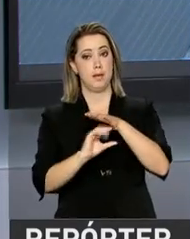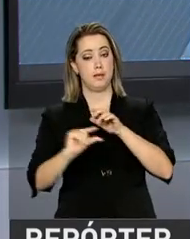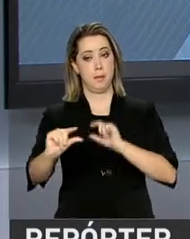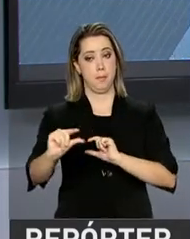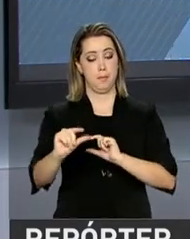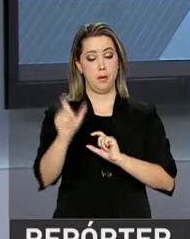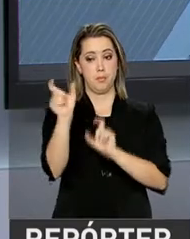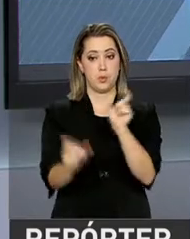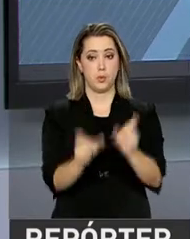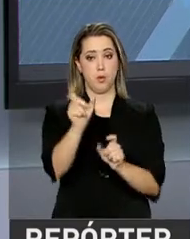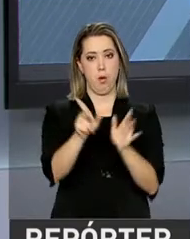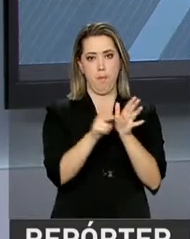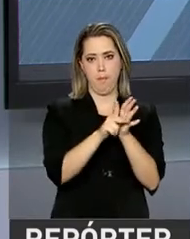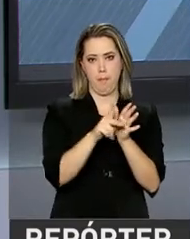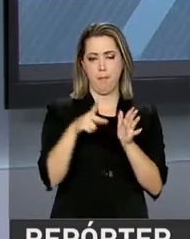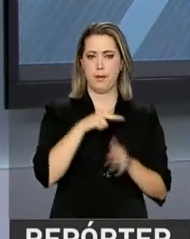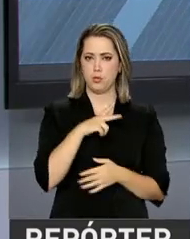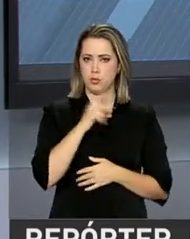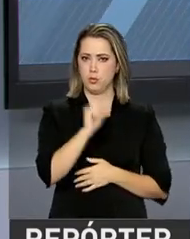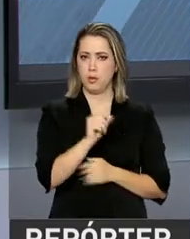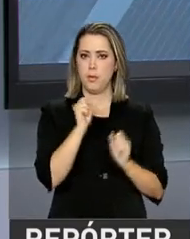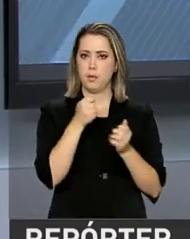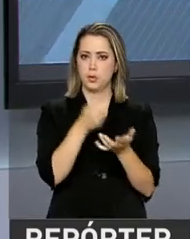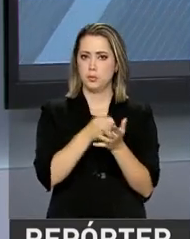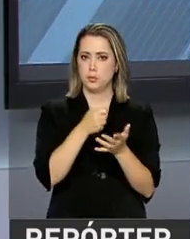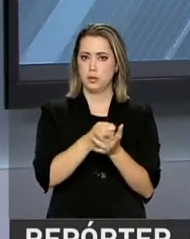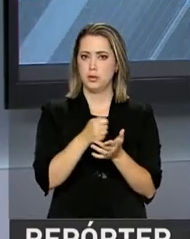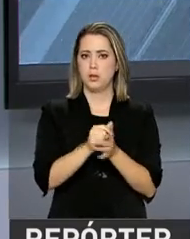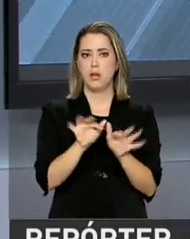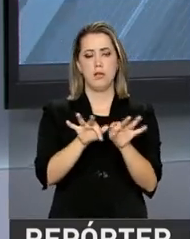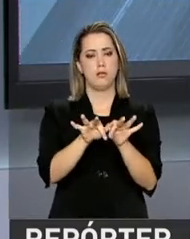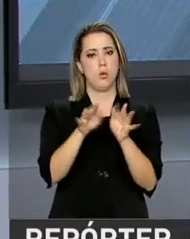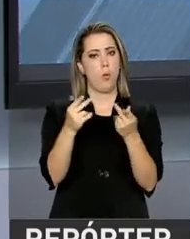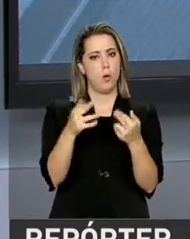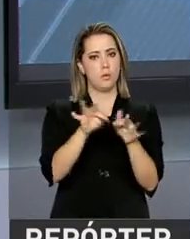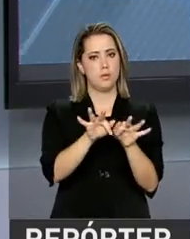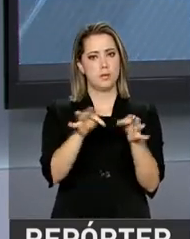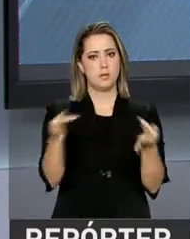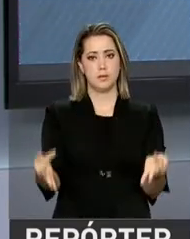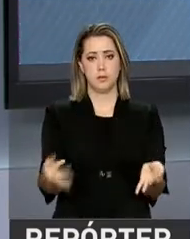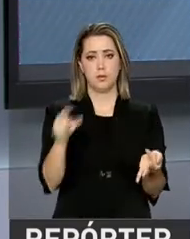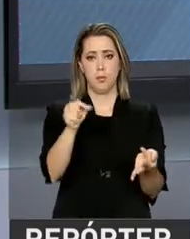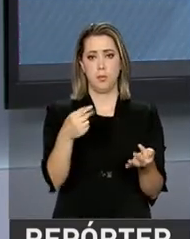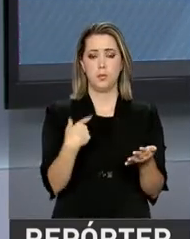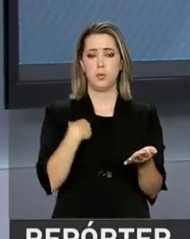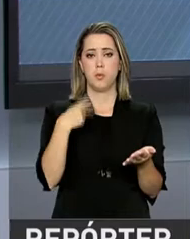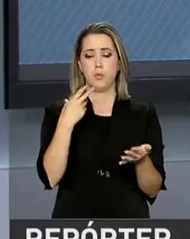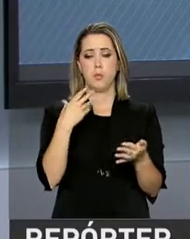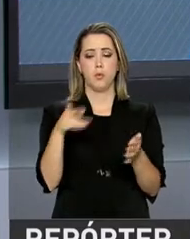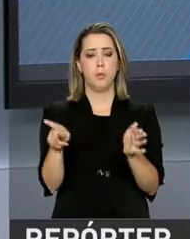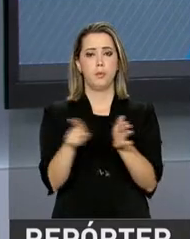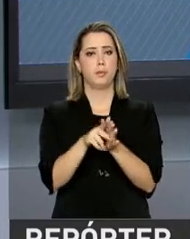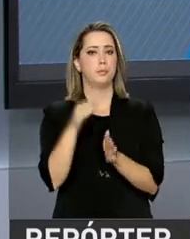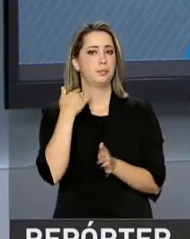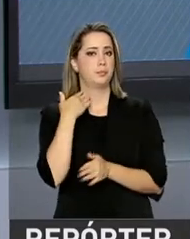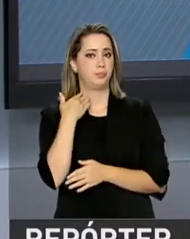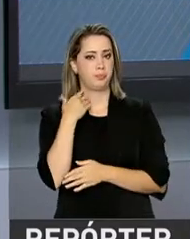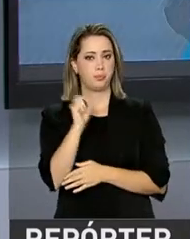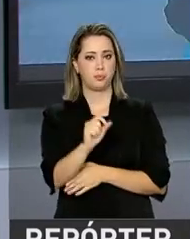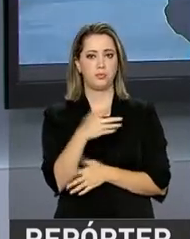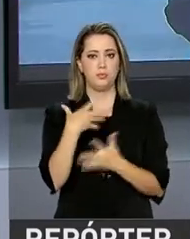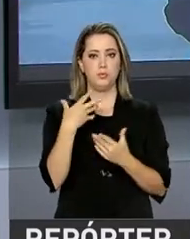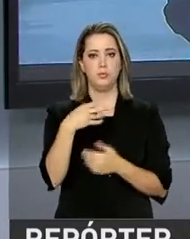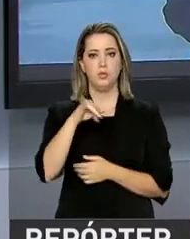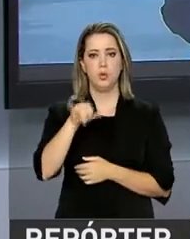individual vai poder pagar contribuições como simples nacional por meio de débito automático quem tem as informações pra gente ao